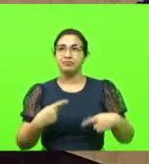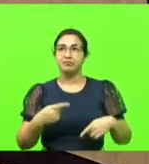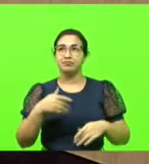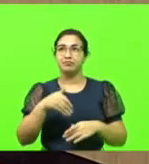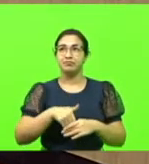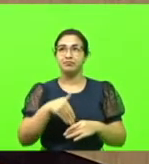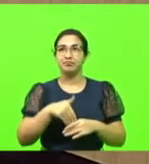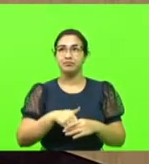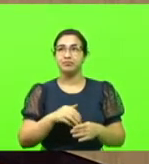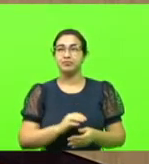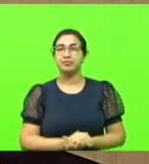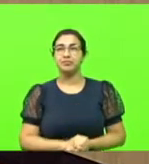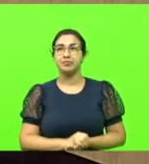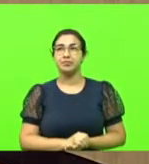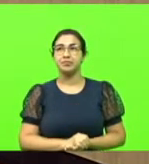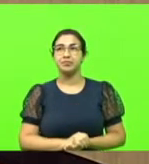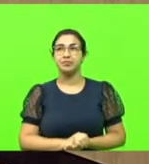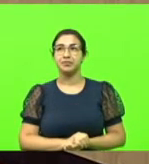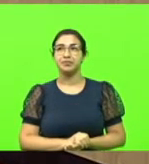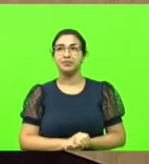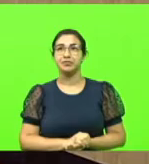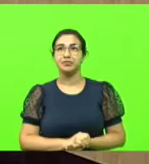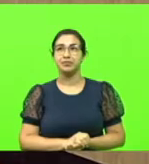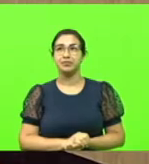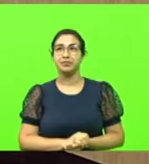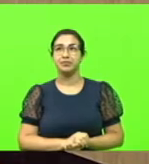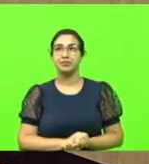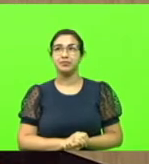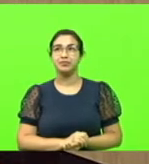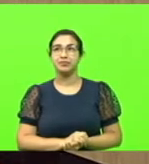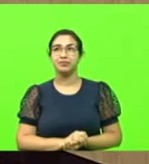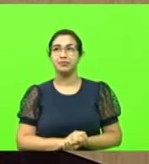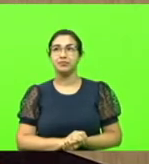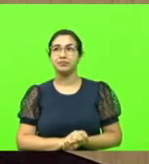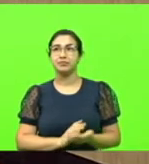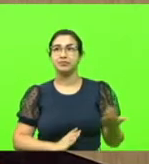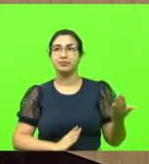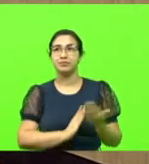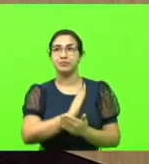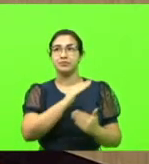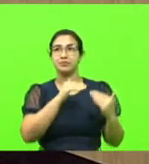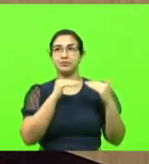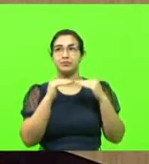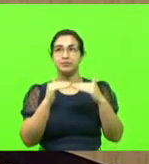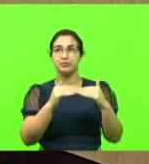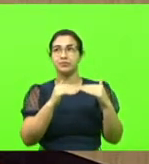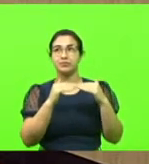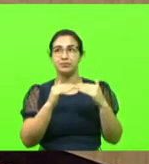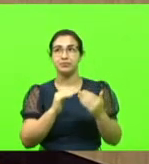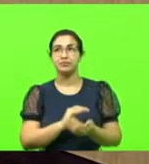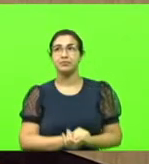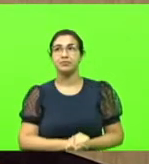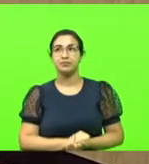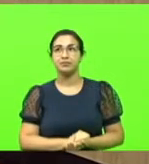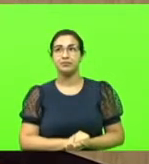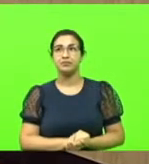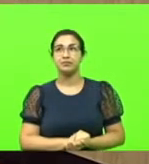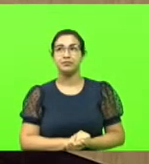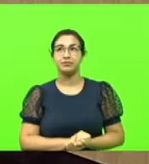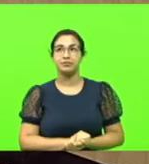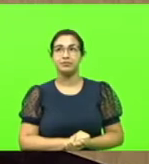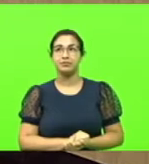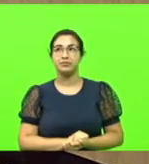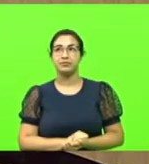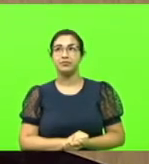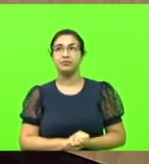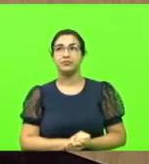votação. Deputados que aprovam, permaneçam como se encontram. Aprovado por unanimidade. Questão de ordem, presidente.